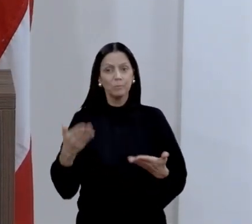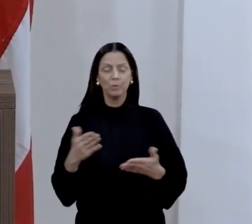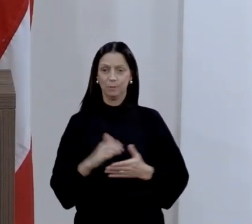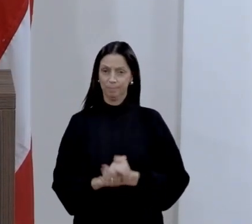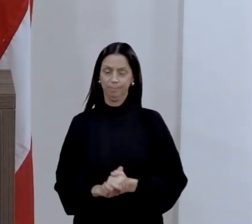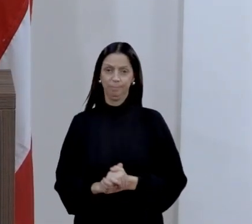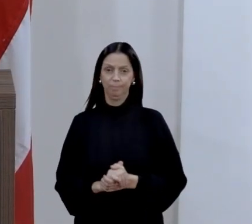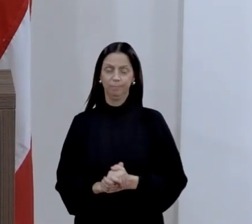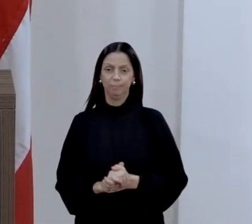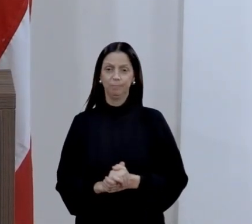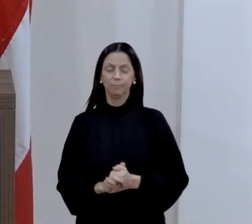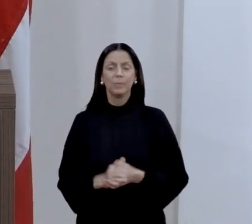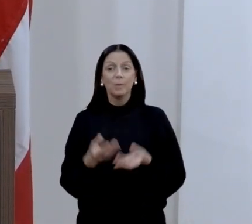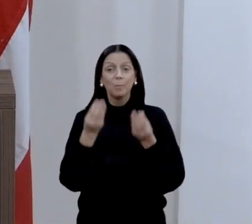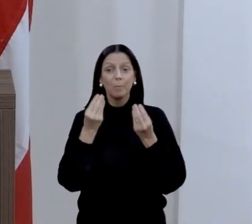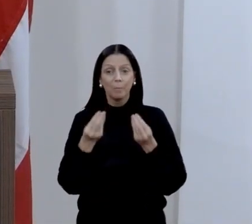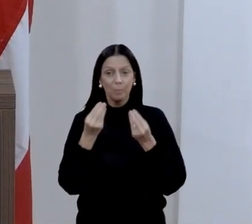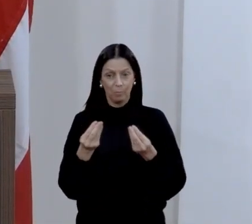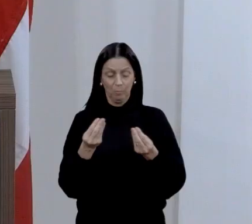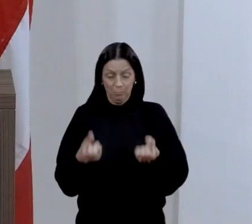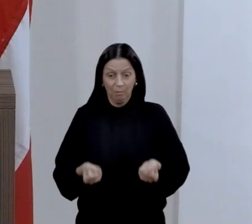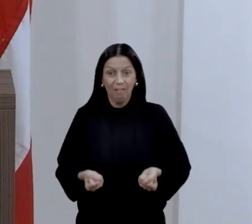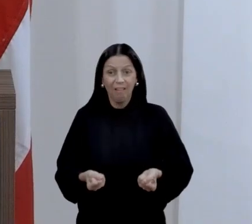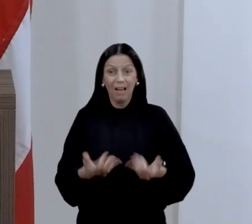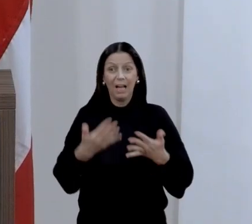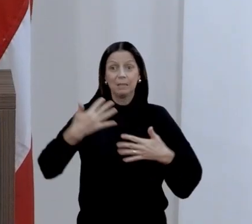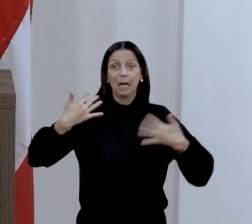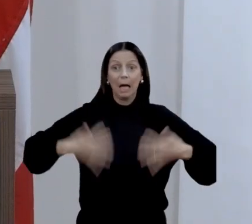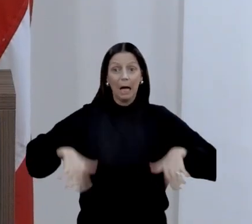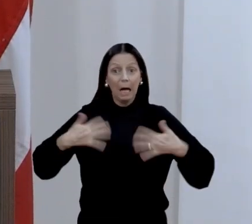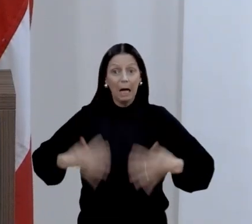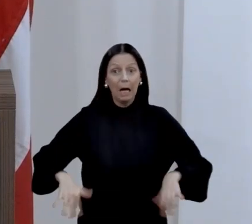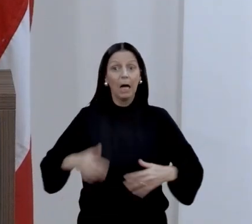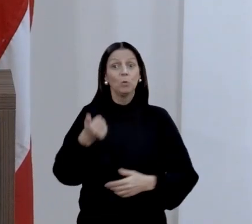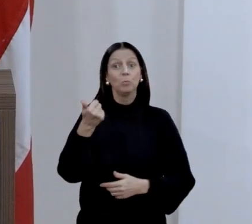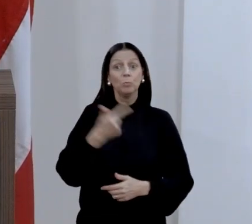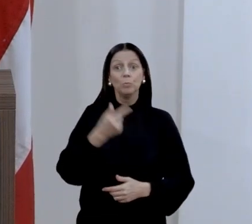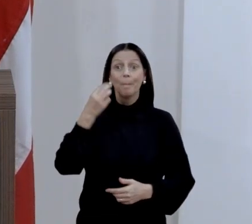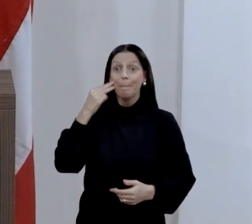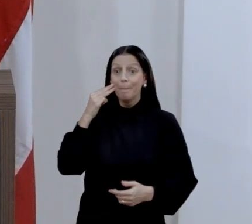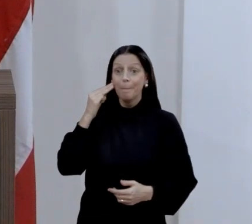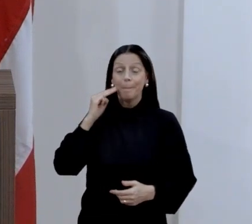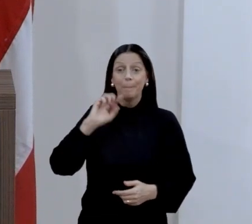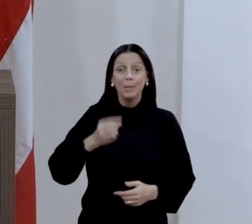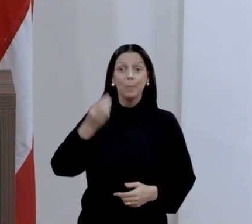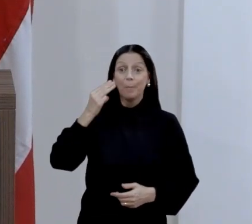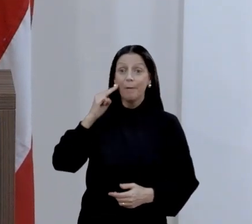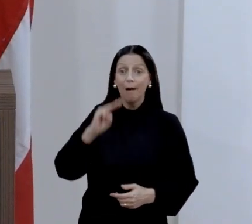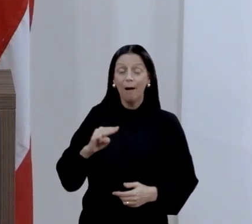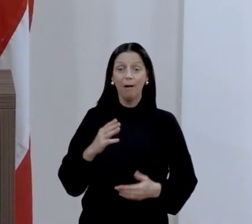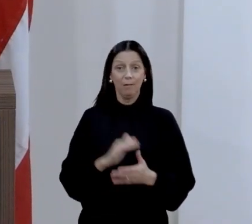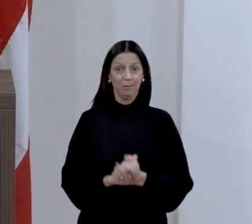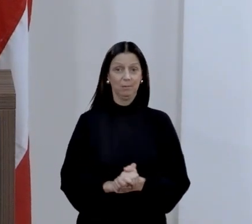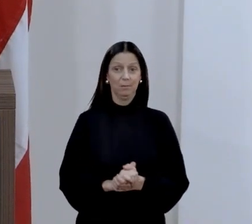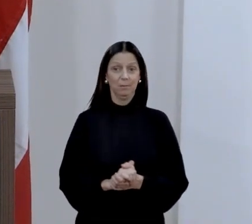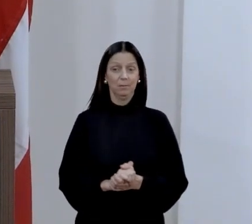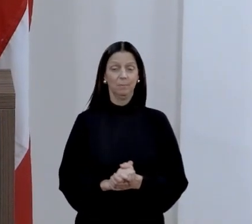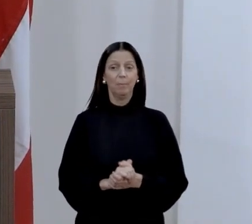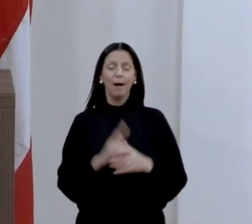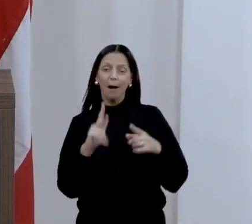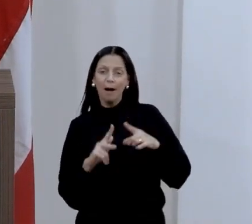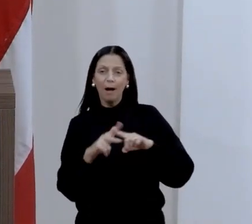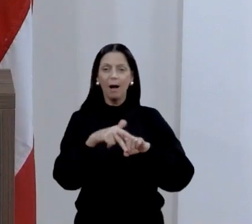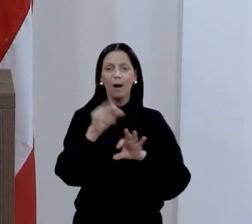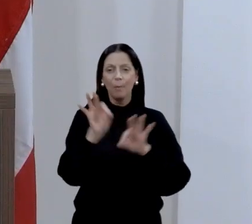não pensar um gasto tão alto, 12 milhões de reais, vereador Adriano Pereira, para uma revitalização de uma rodovia